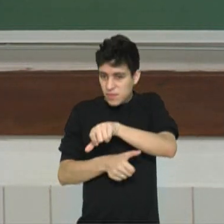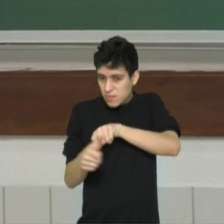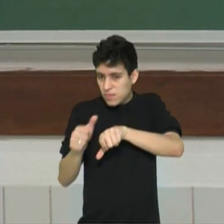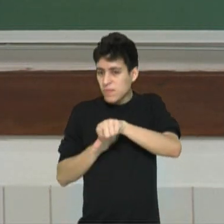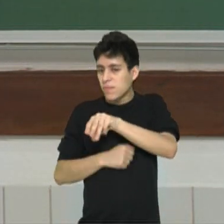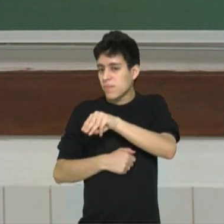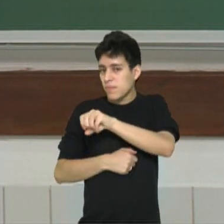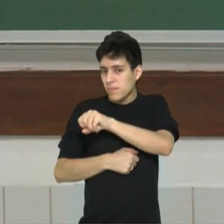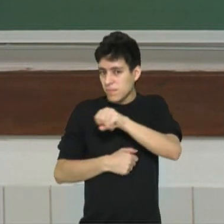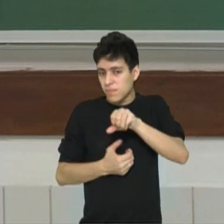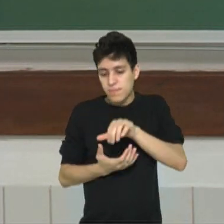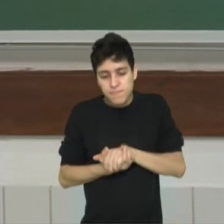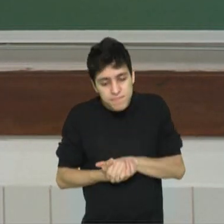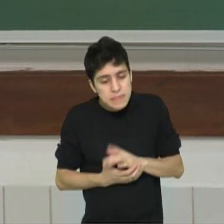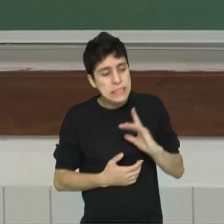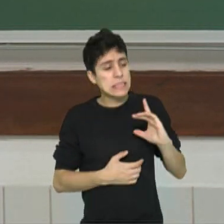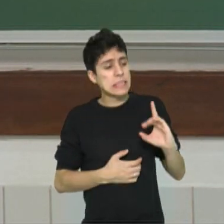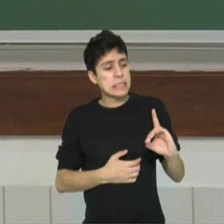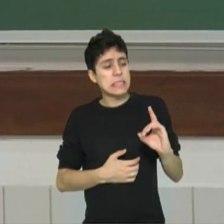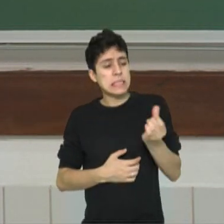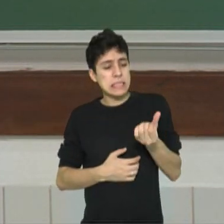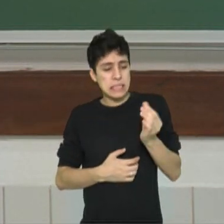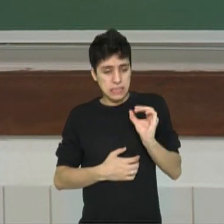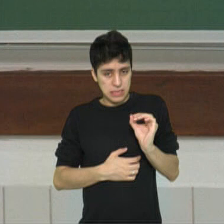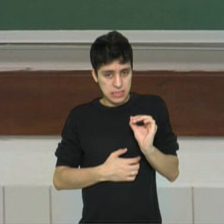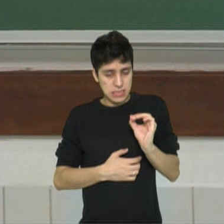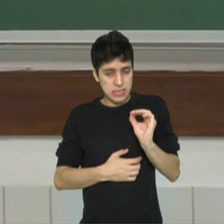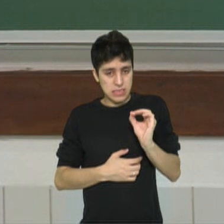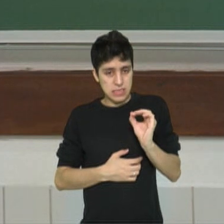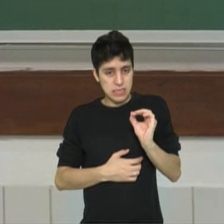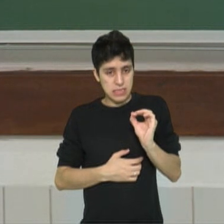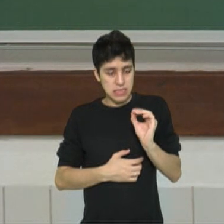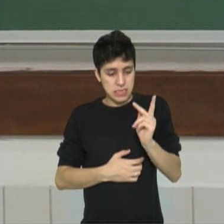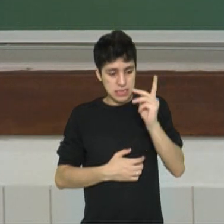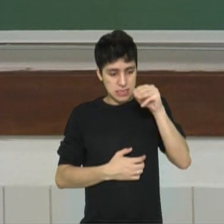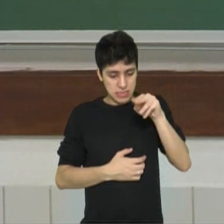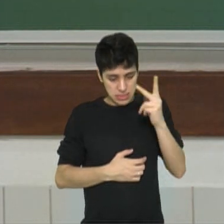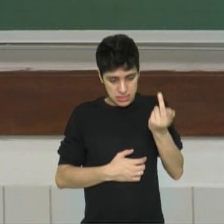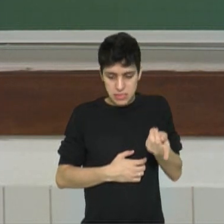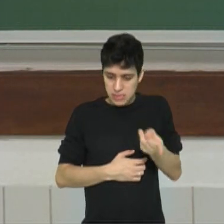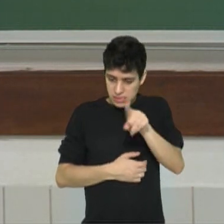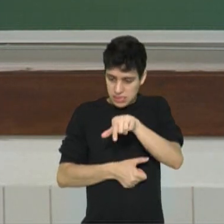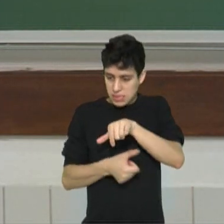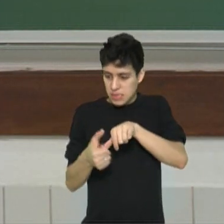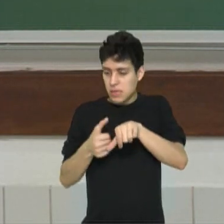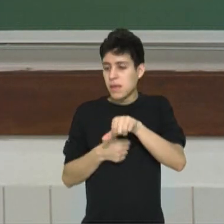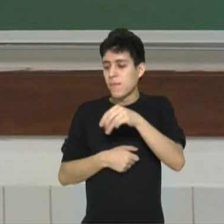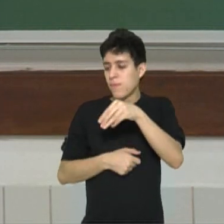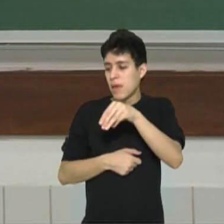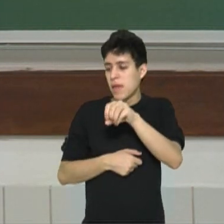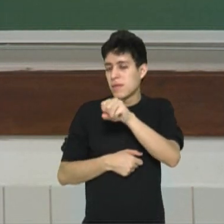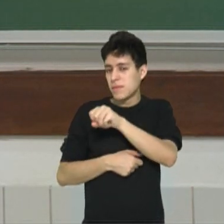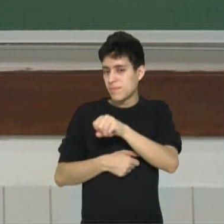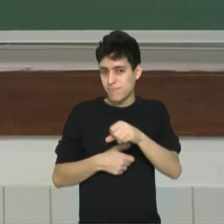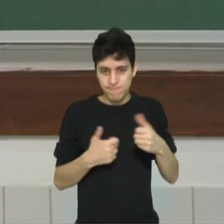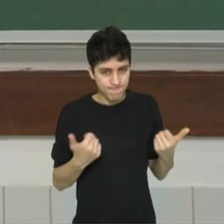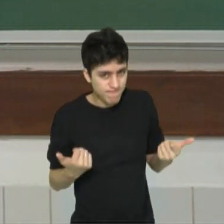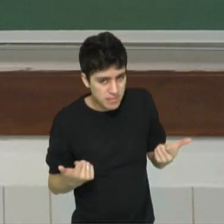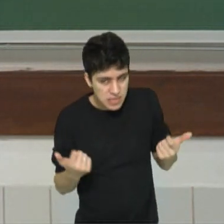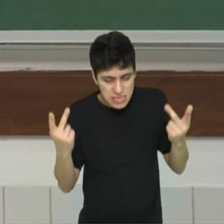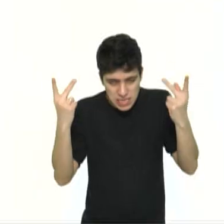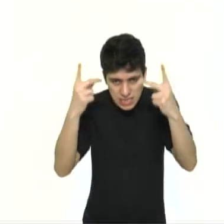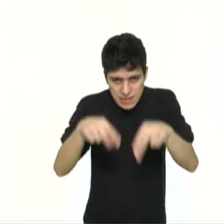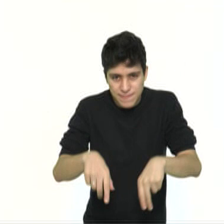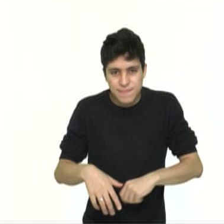segundo. E na letra D, 60 quilômetros por hora, também é para você transformar para metros por segundo. Então vamos lá?